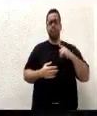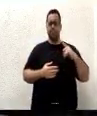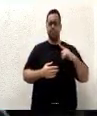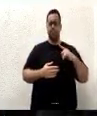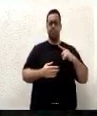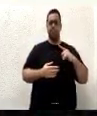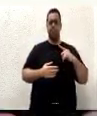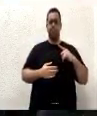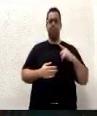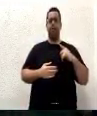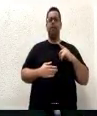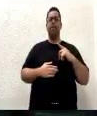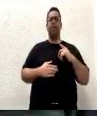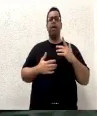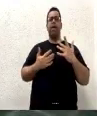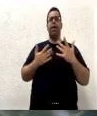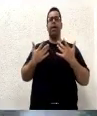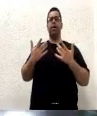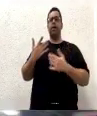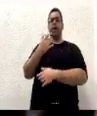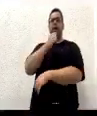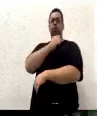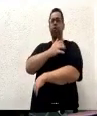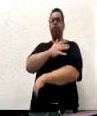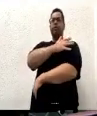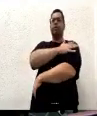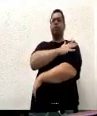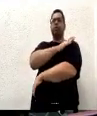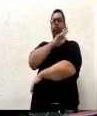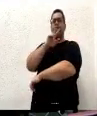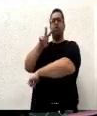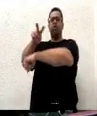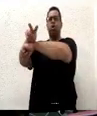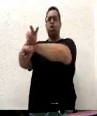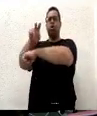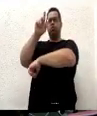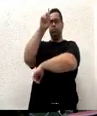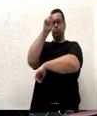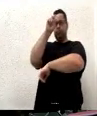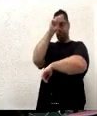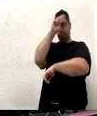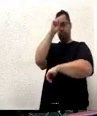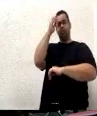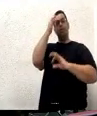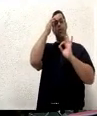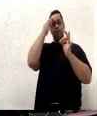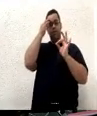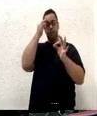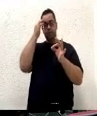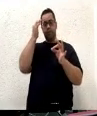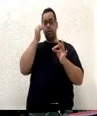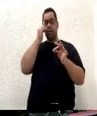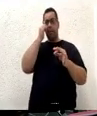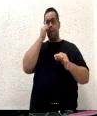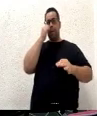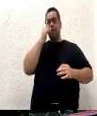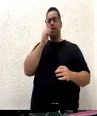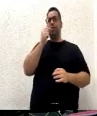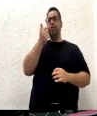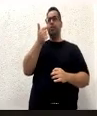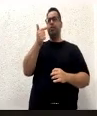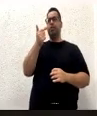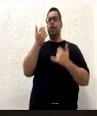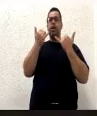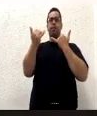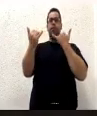de internações em adolescentes era isso, e é isso mesmo. Né? Obviamente que o Ministério não ia mentir uma informação dessa, porque o